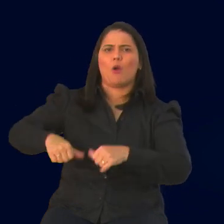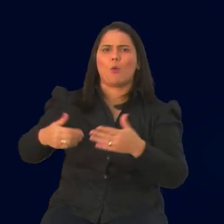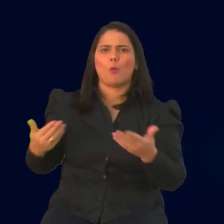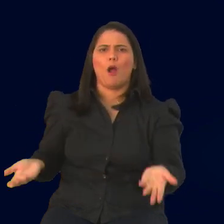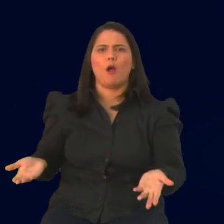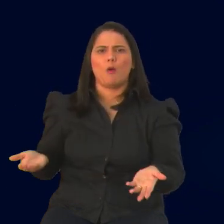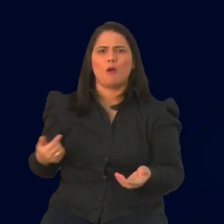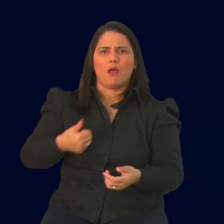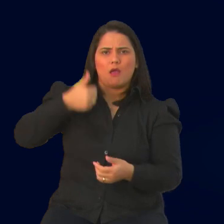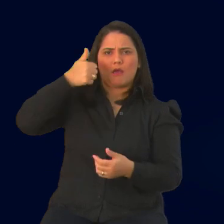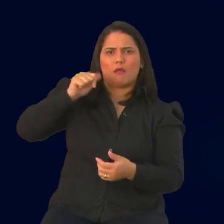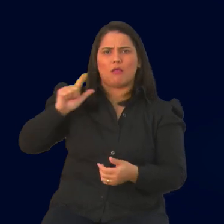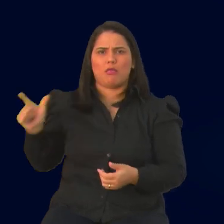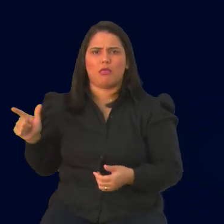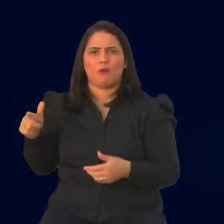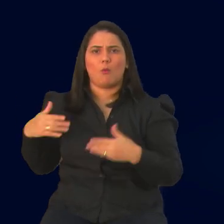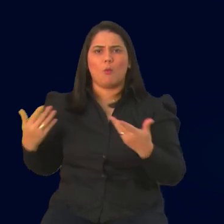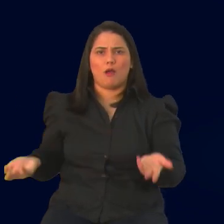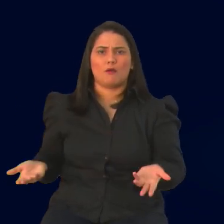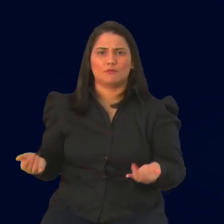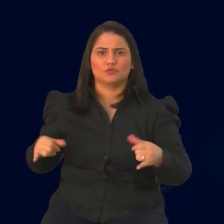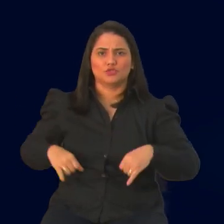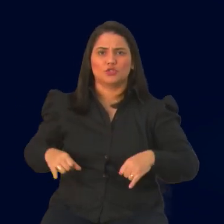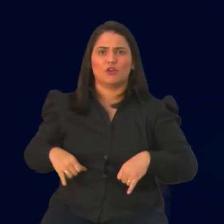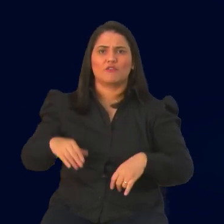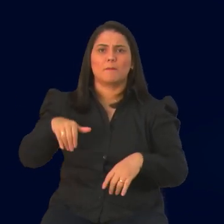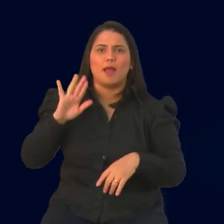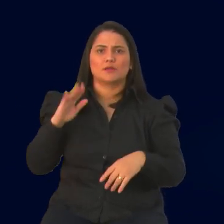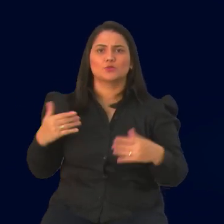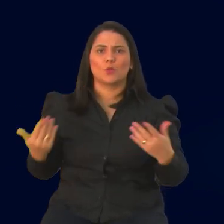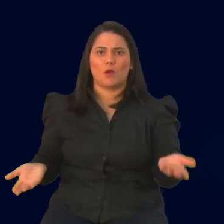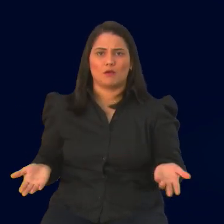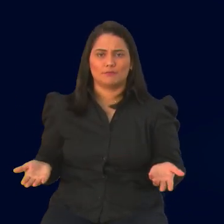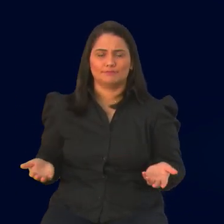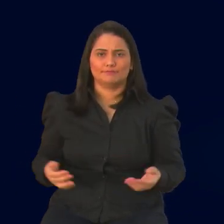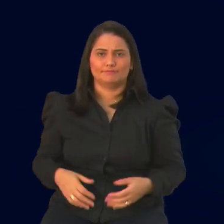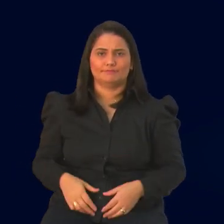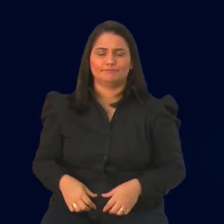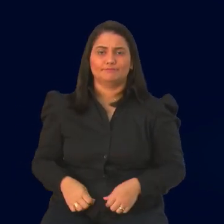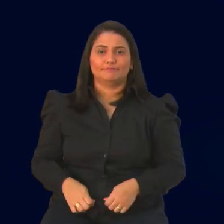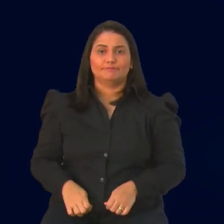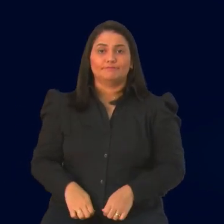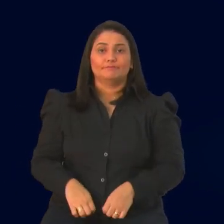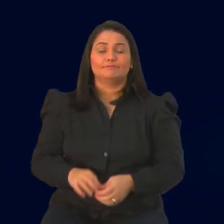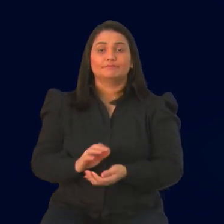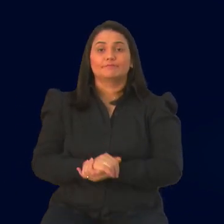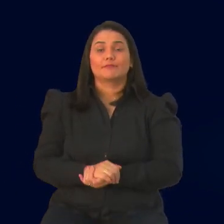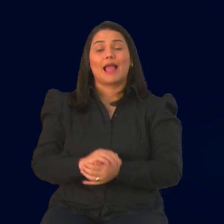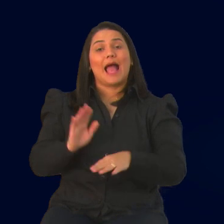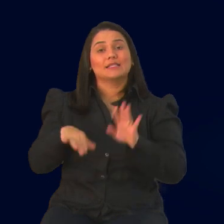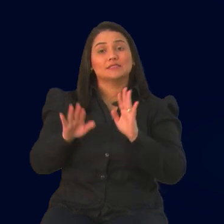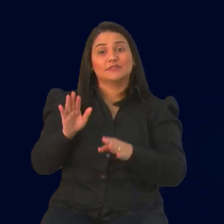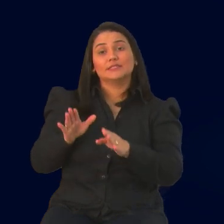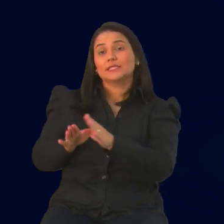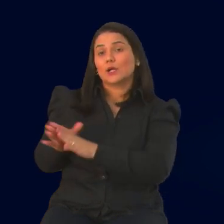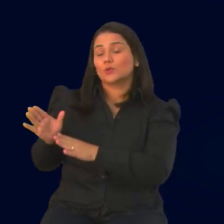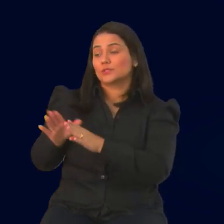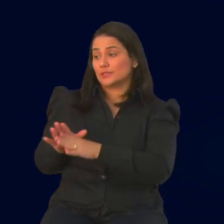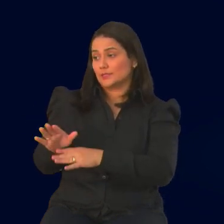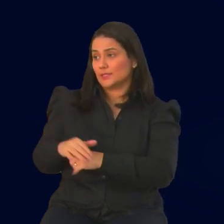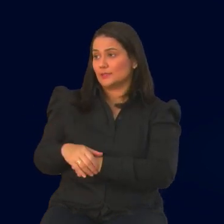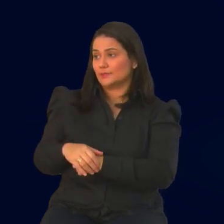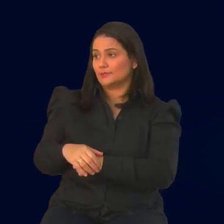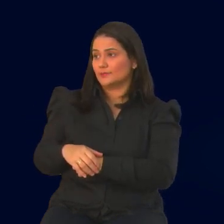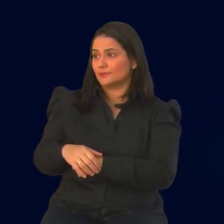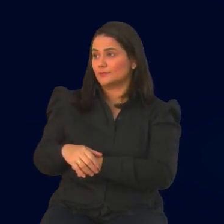maior sofrimento. Ou então, nós aconselhamos, faz o seguinte, ó, compra umas flores,